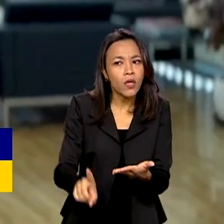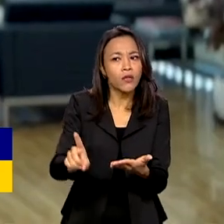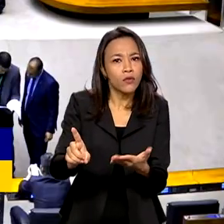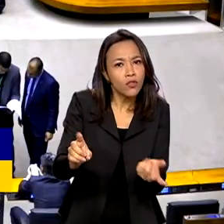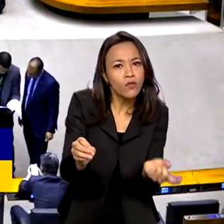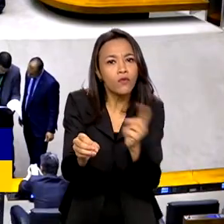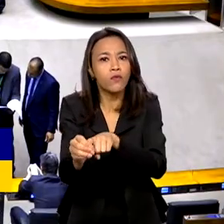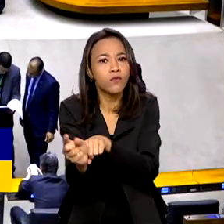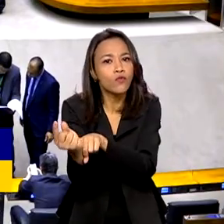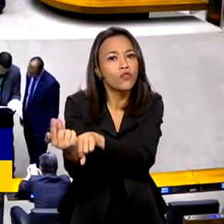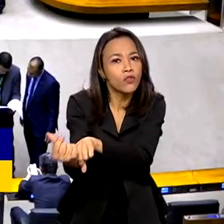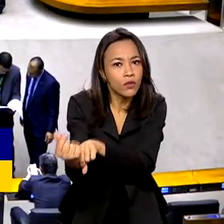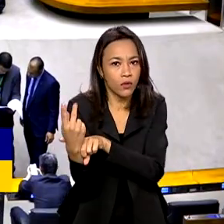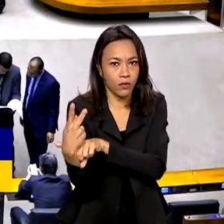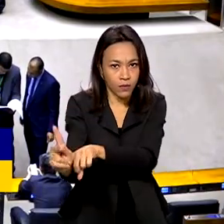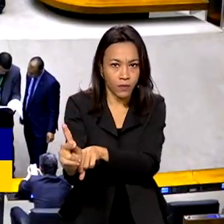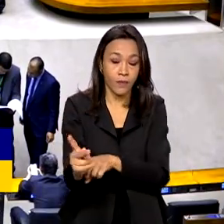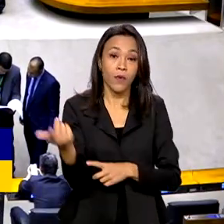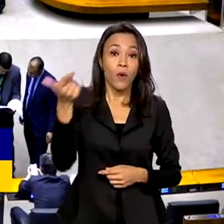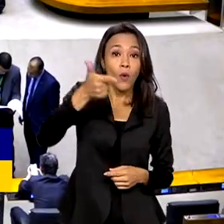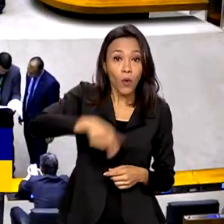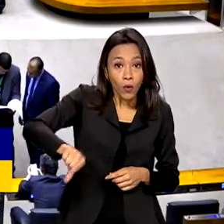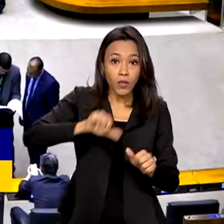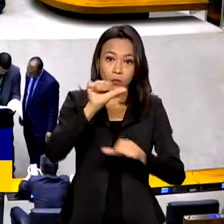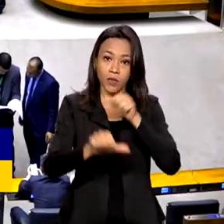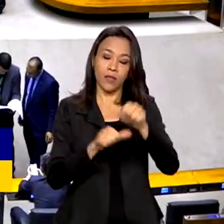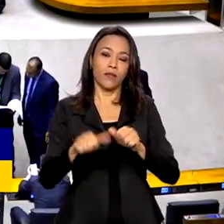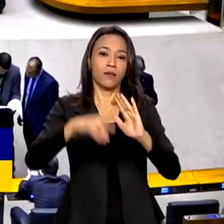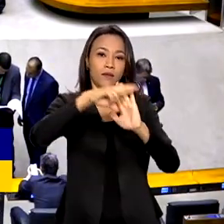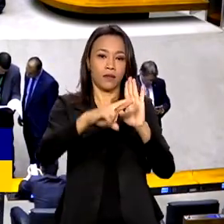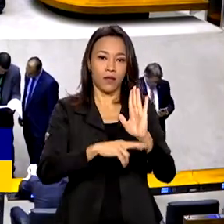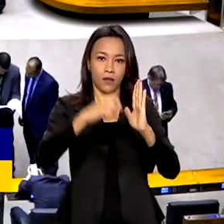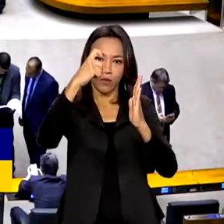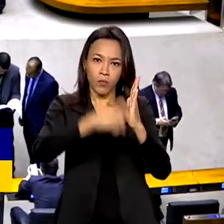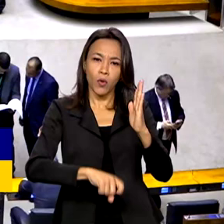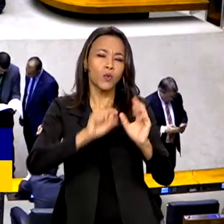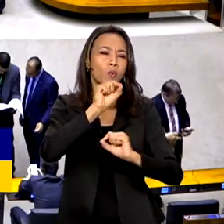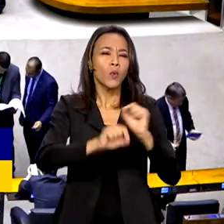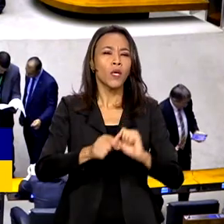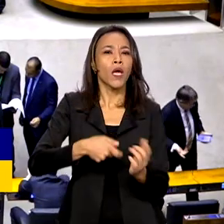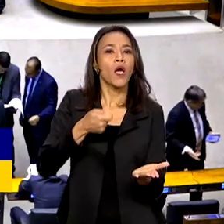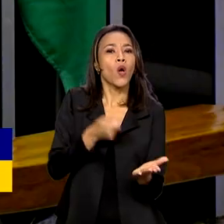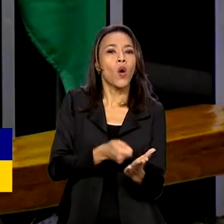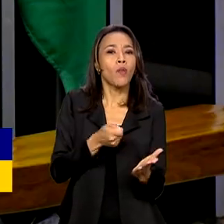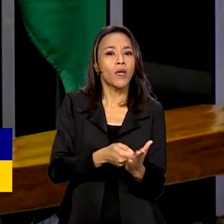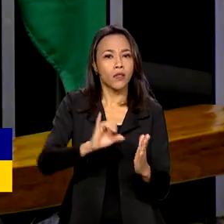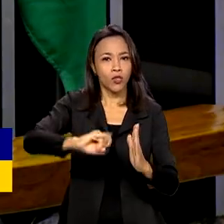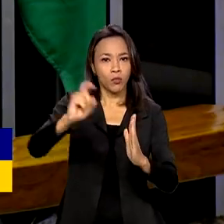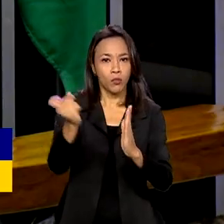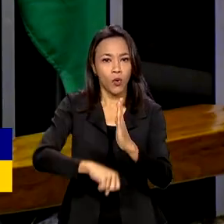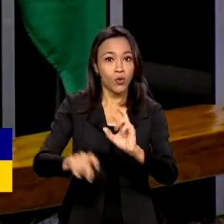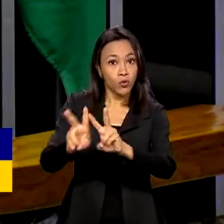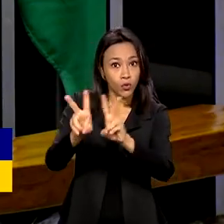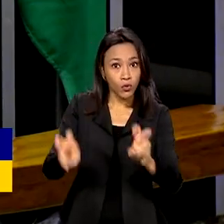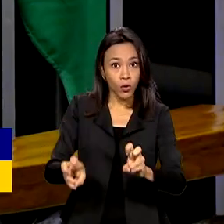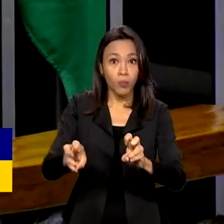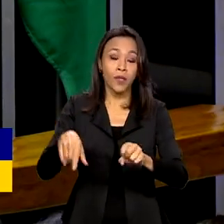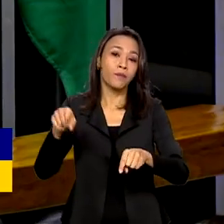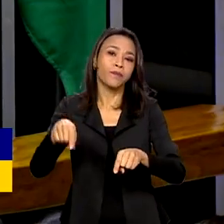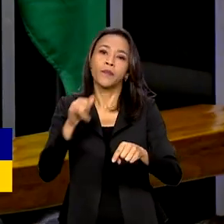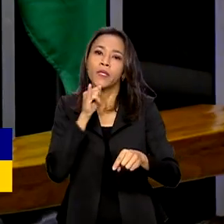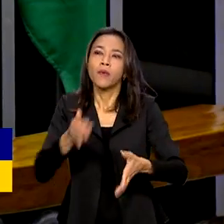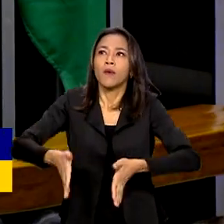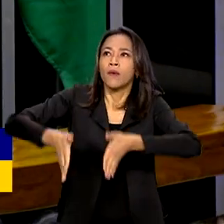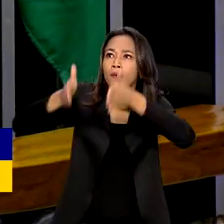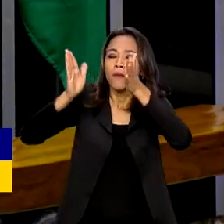um reembolso outra mudança significativa da reforma tributária será na cobrança de impostos sobre patrimônios como